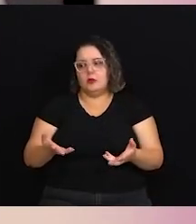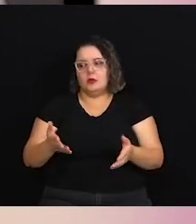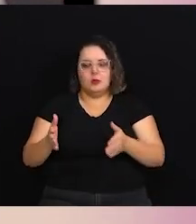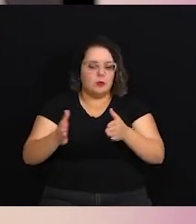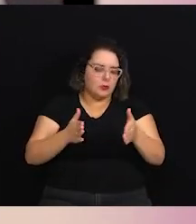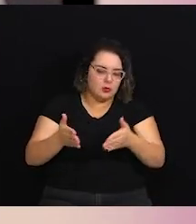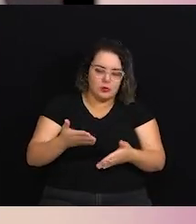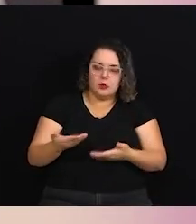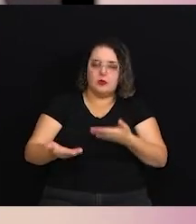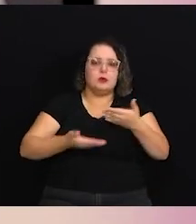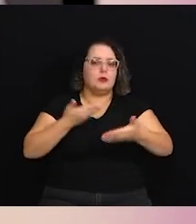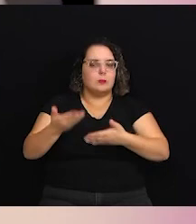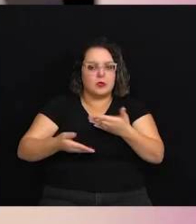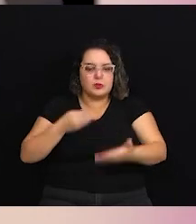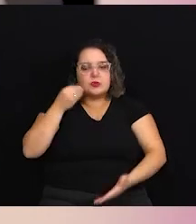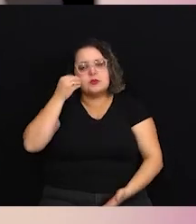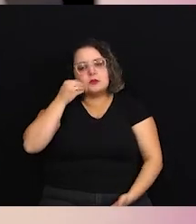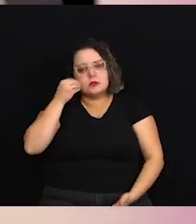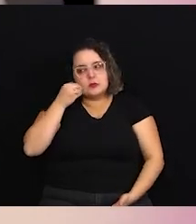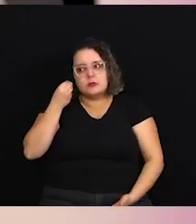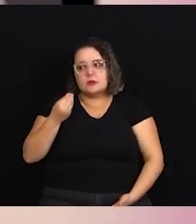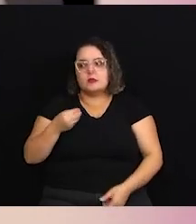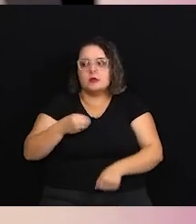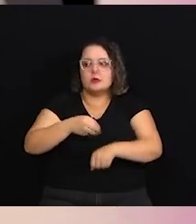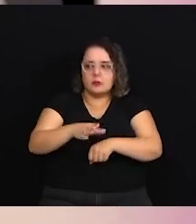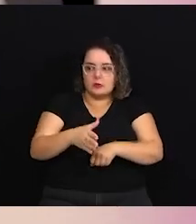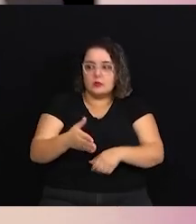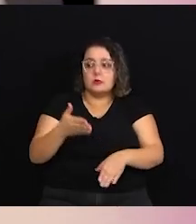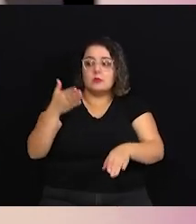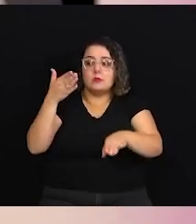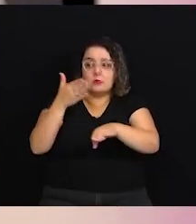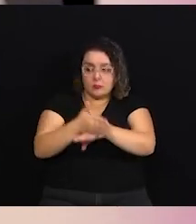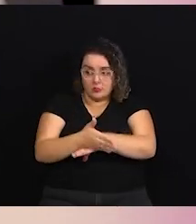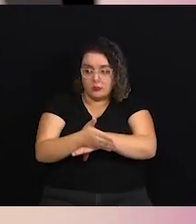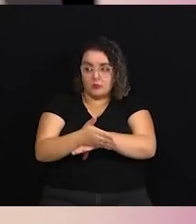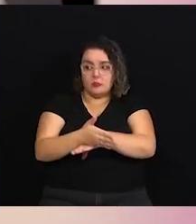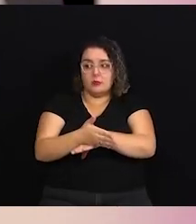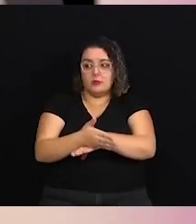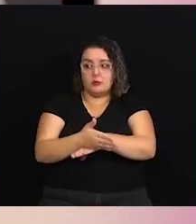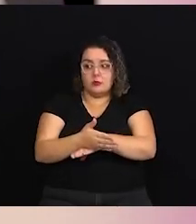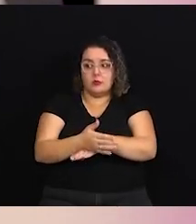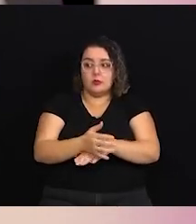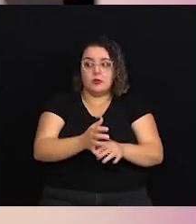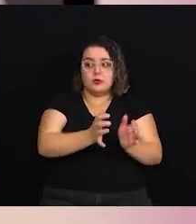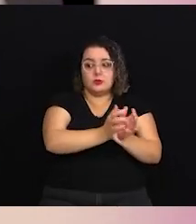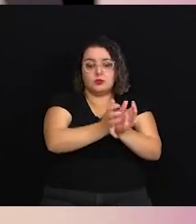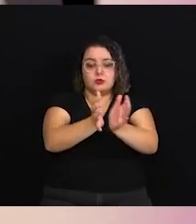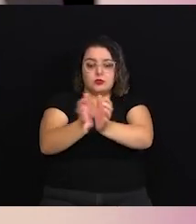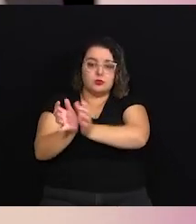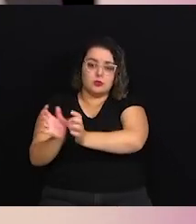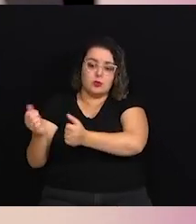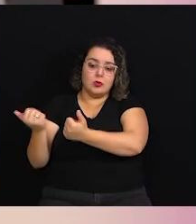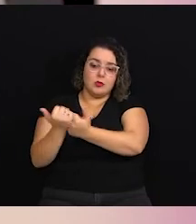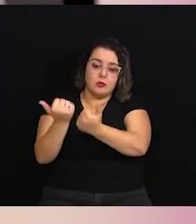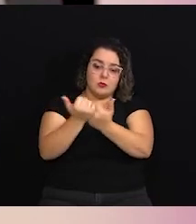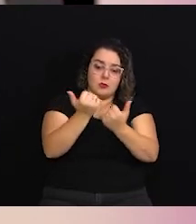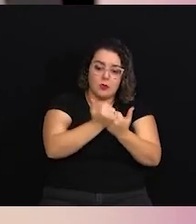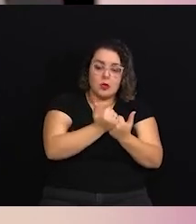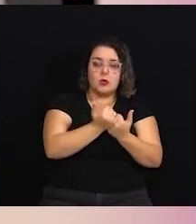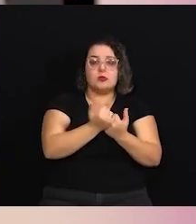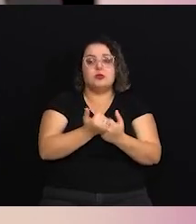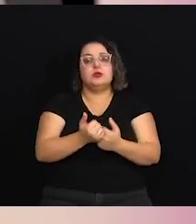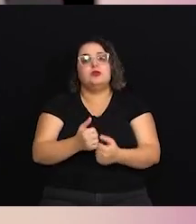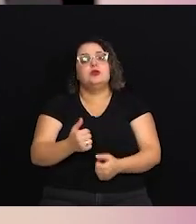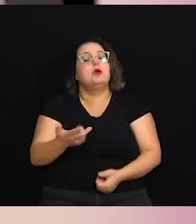situações compartilhar experiência e eu recomendo vocês participarem de alguns grupos e Apoio às pessoas